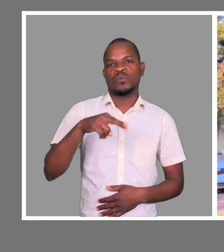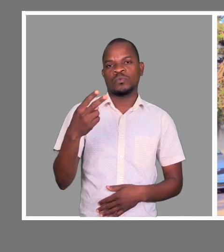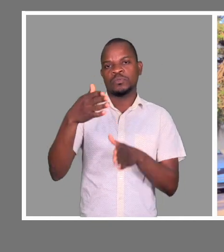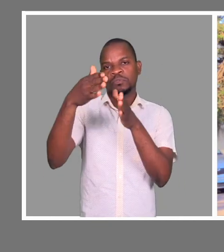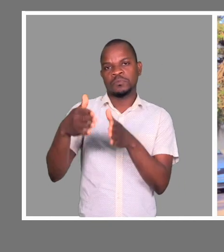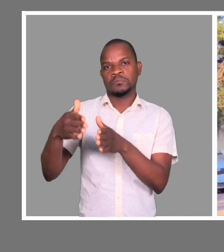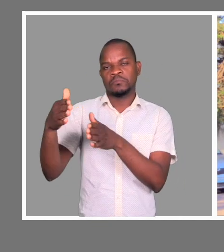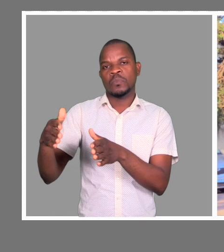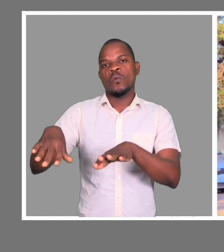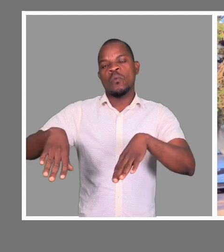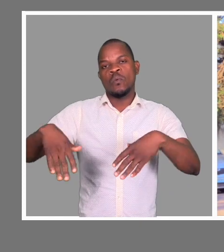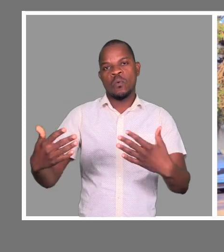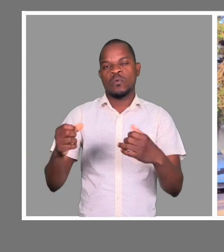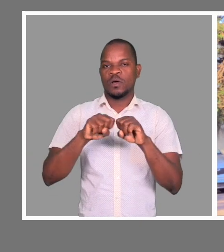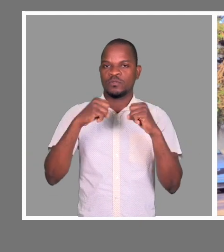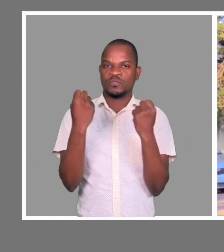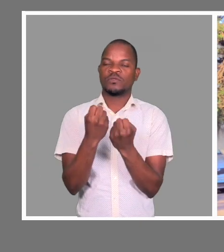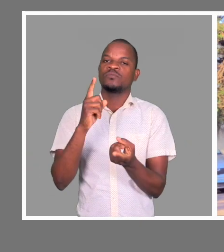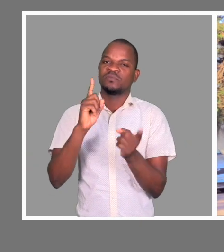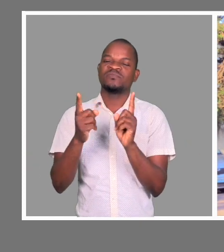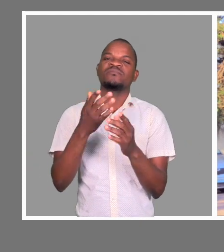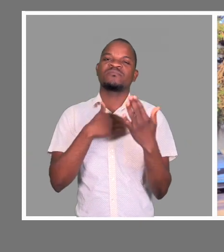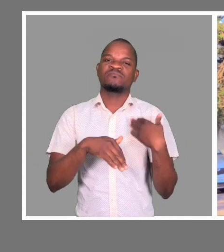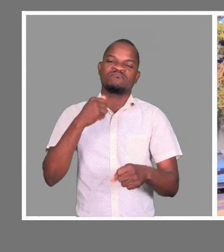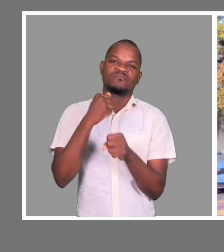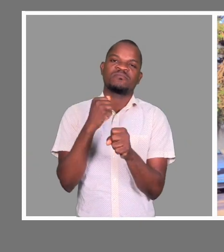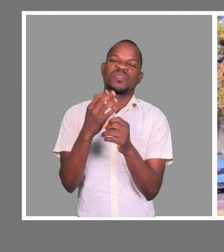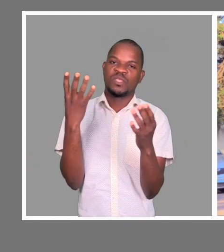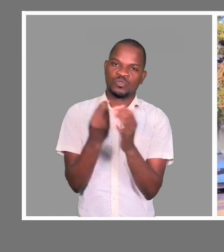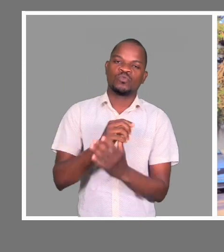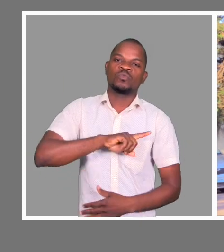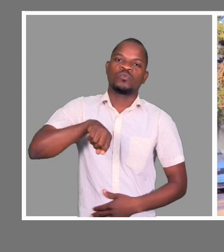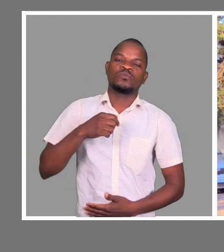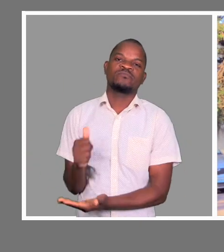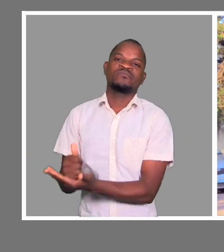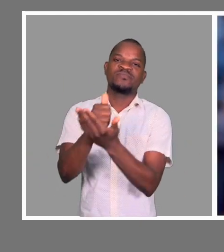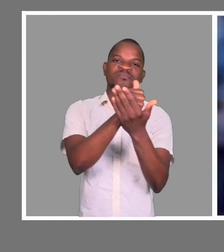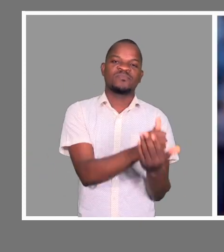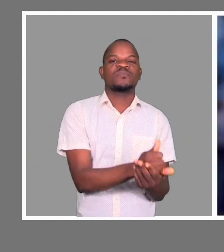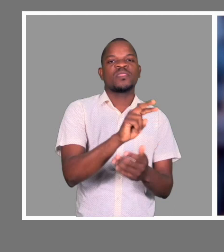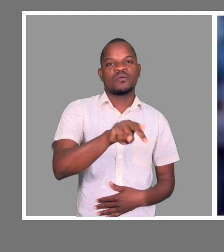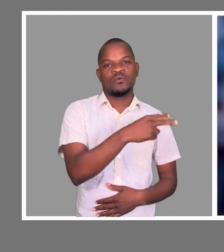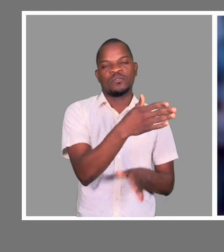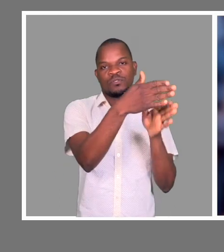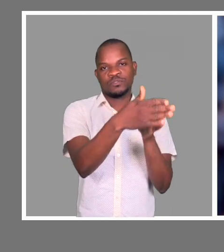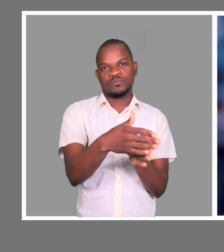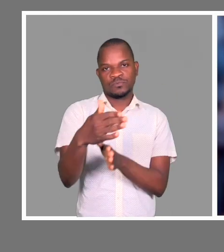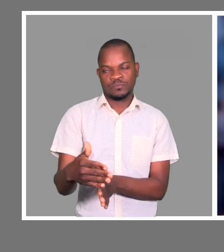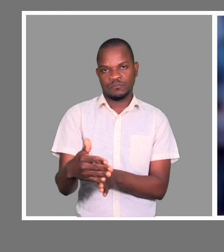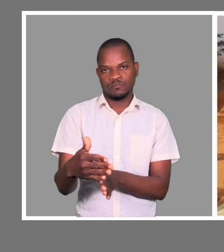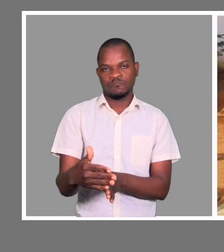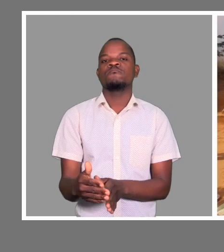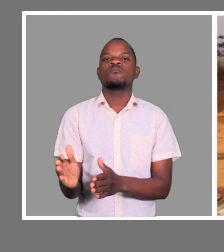querem se juntar a nós para poder também apoiar estas pessoas que pedem ajuda. Muitas das pessoas pedem-nos